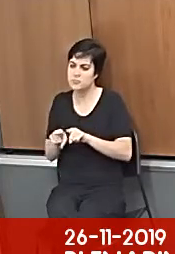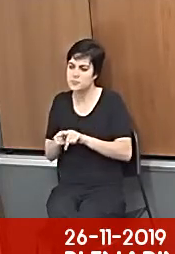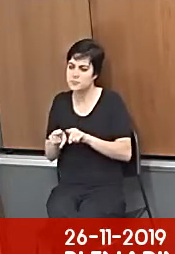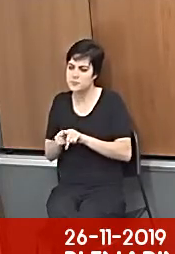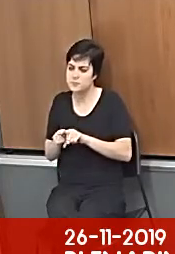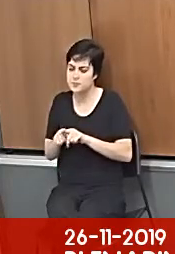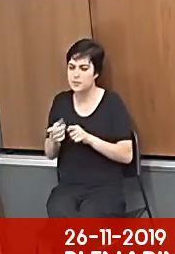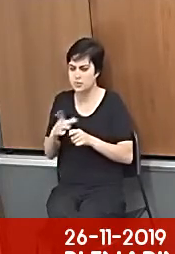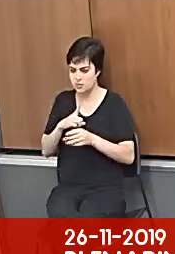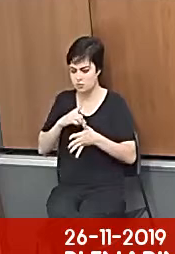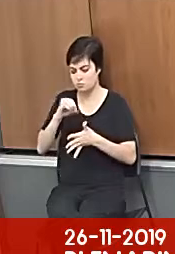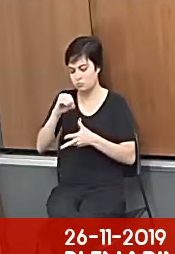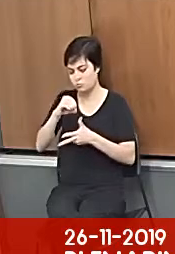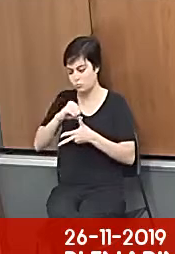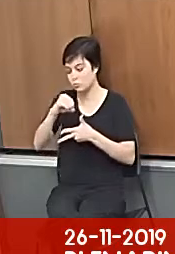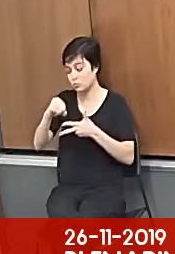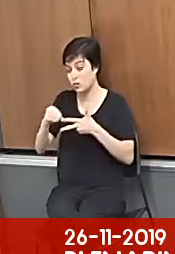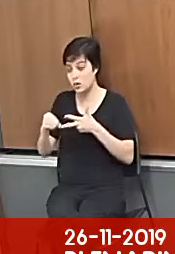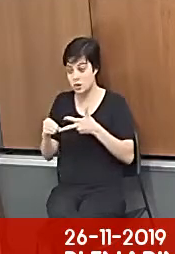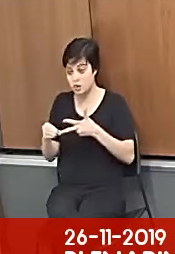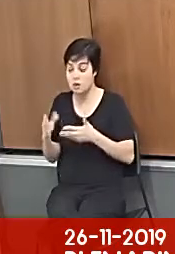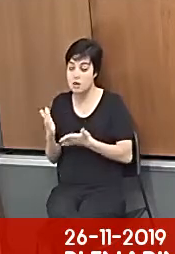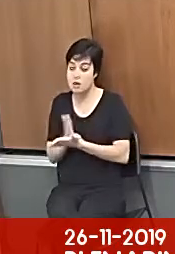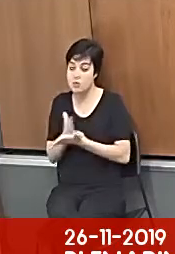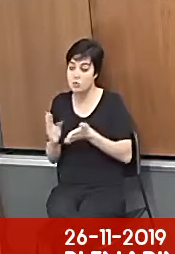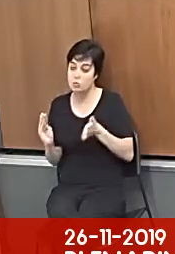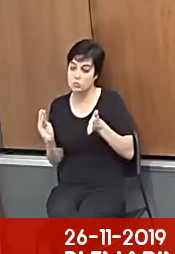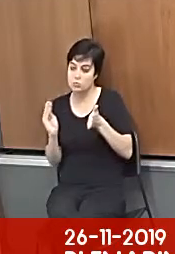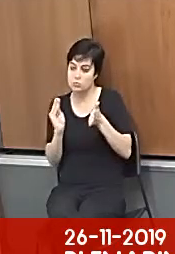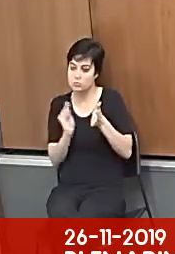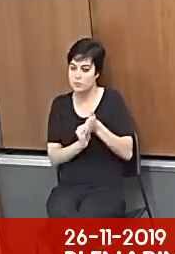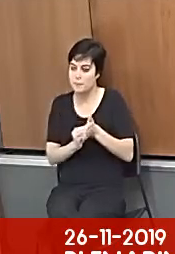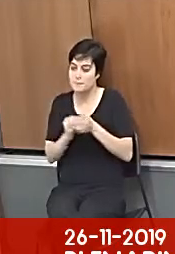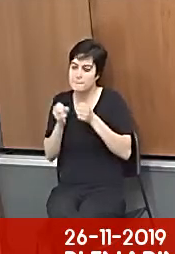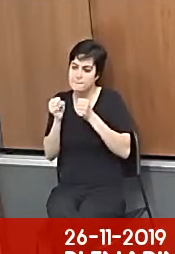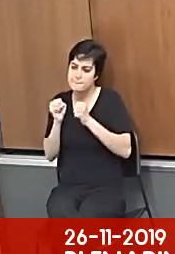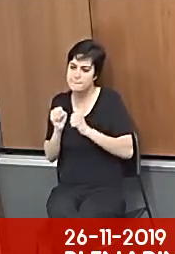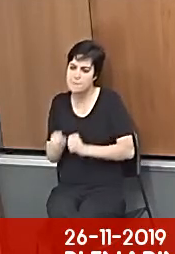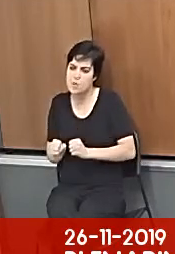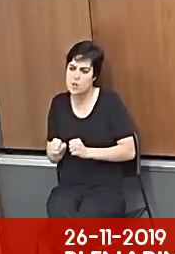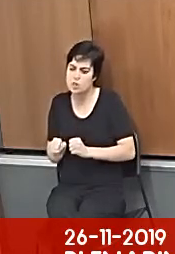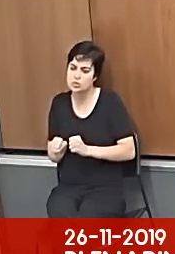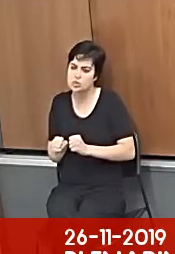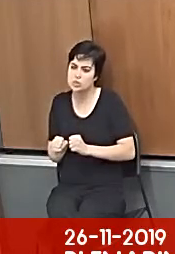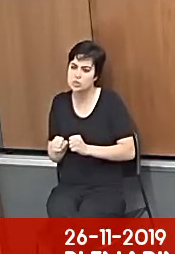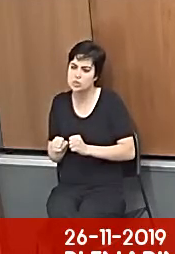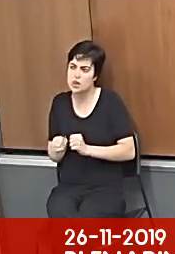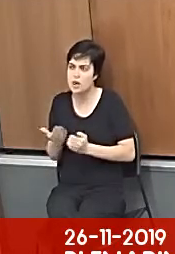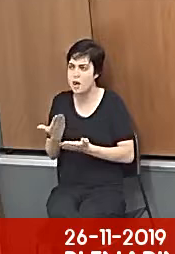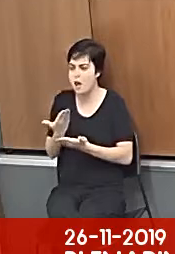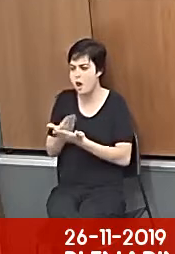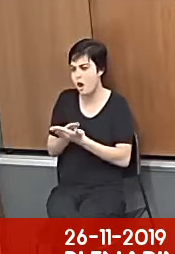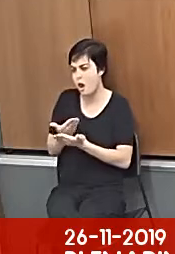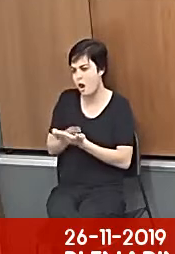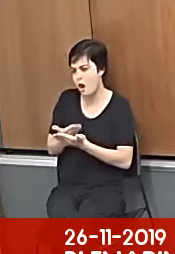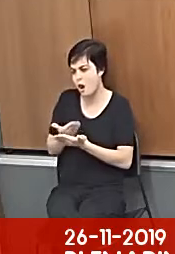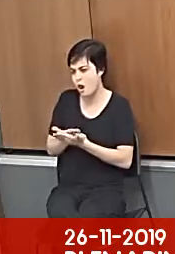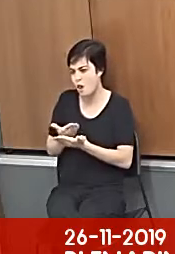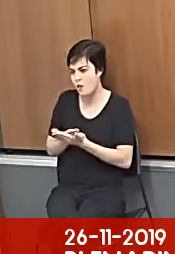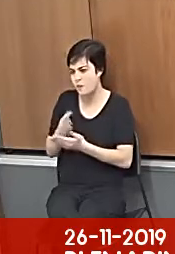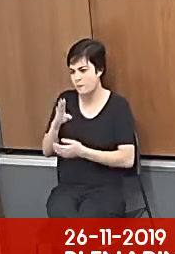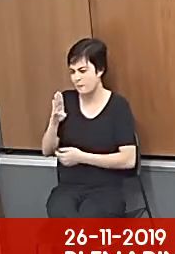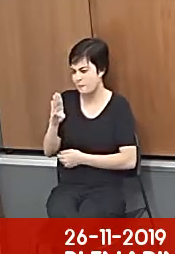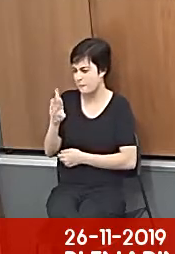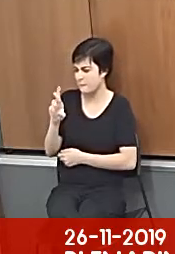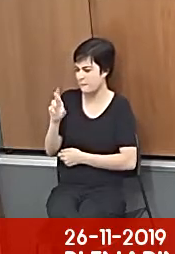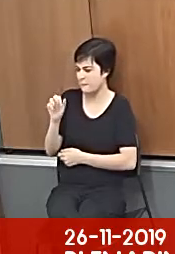uma exigência do Enem, muitos colocaram que poderia se incluir aula de braille